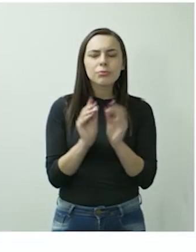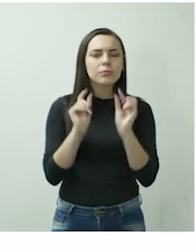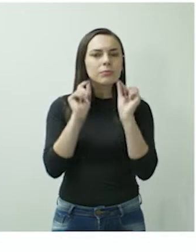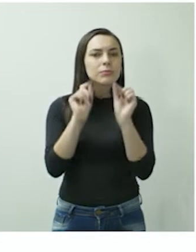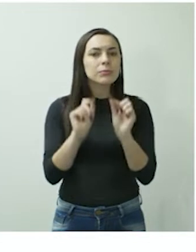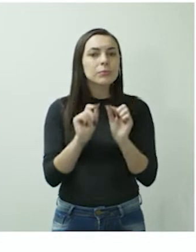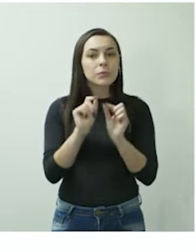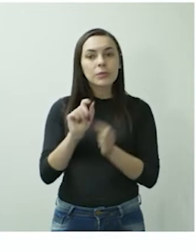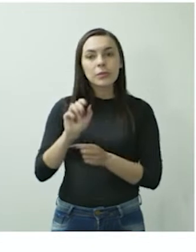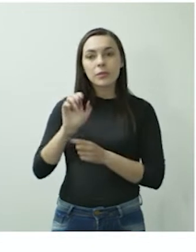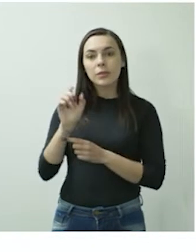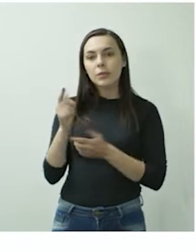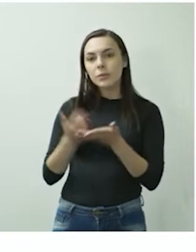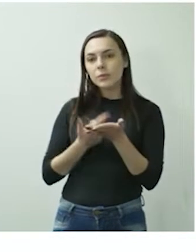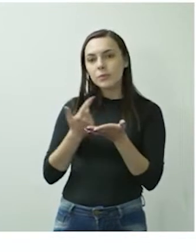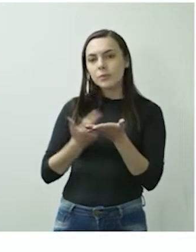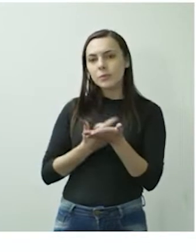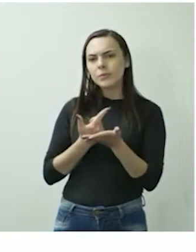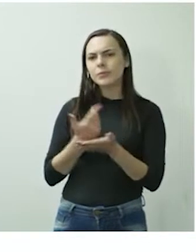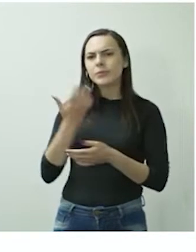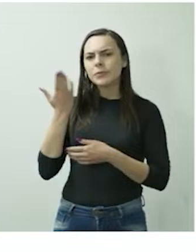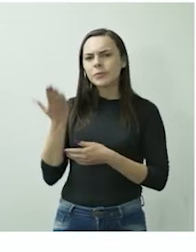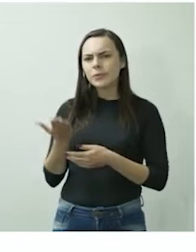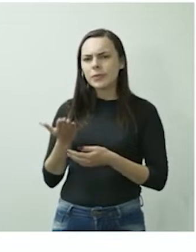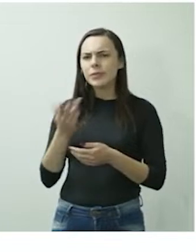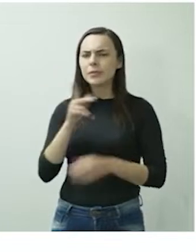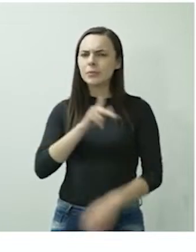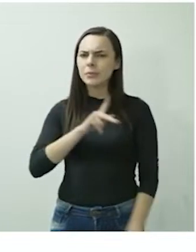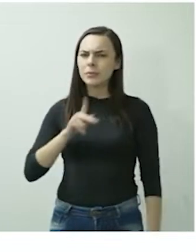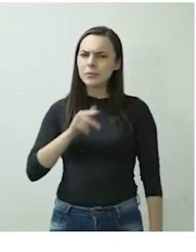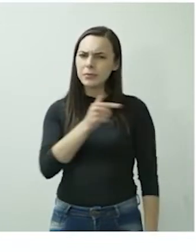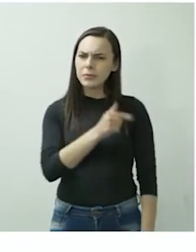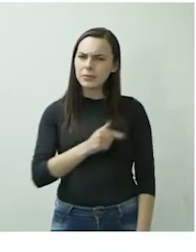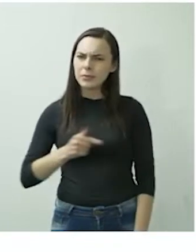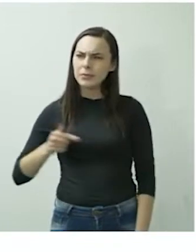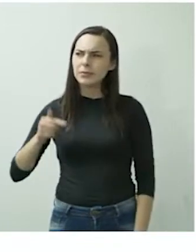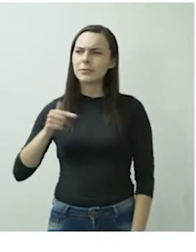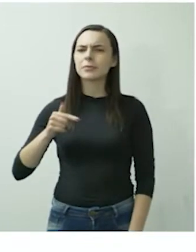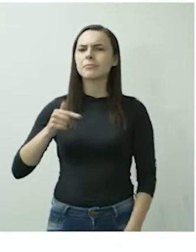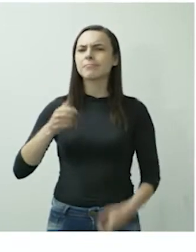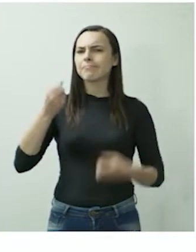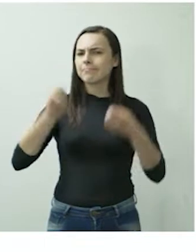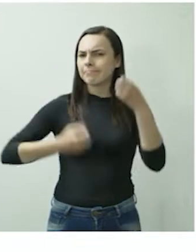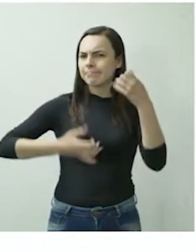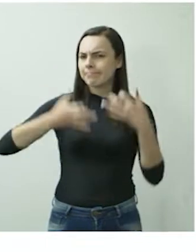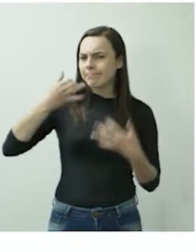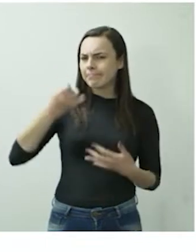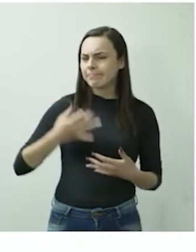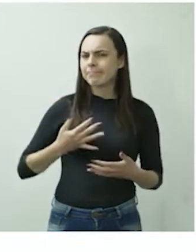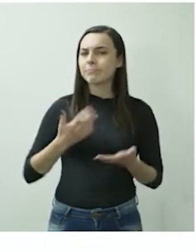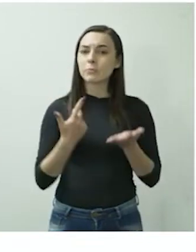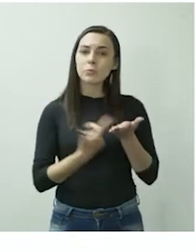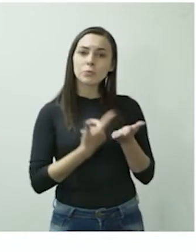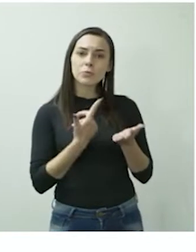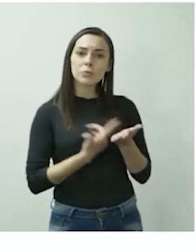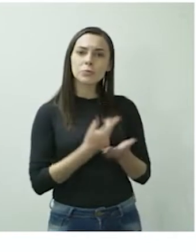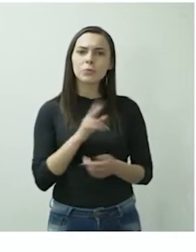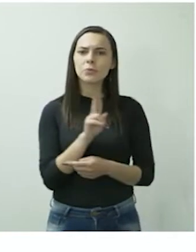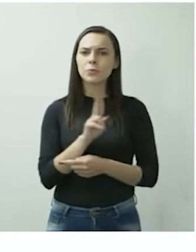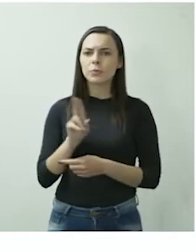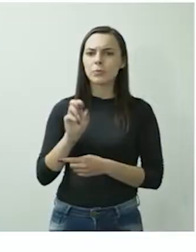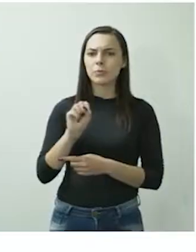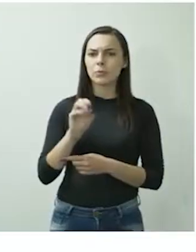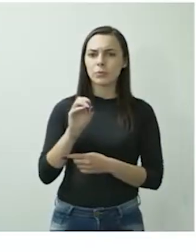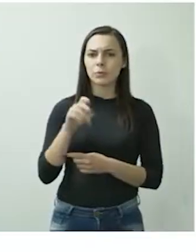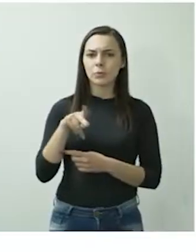sobre este livro aí, que as professoras trabalharam com vocês essa semana. O nome do livro é Sopa de